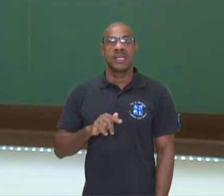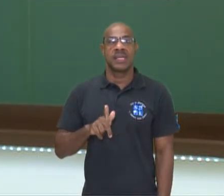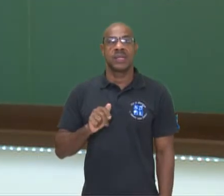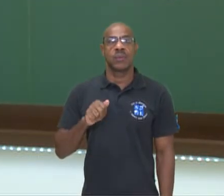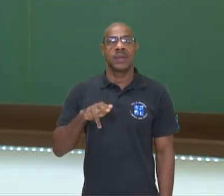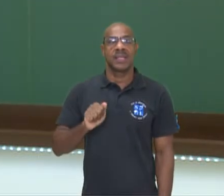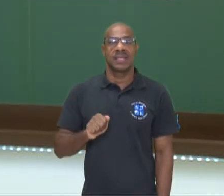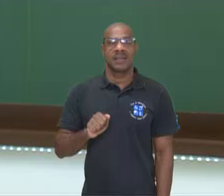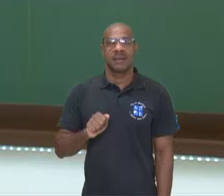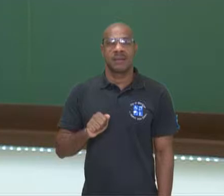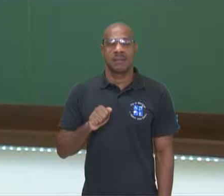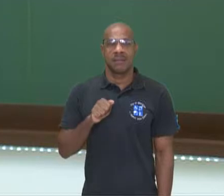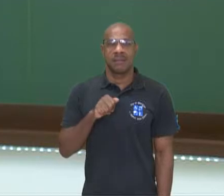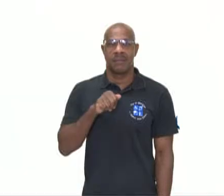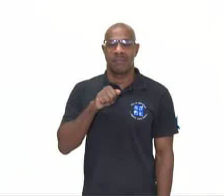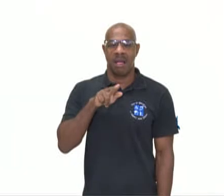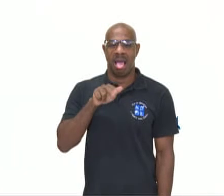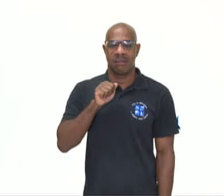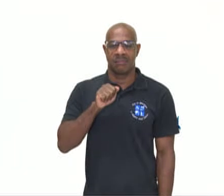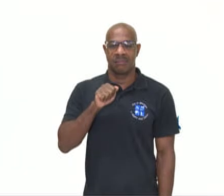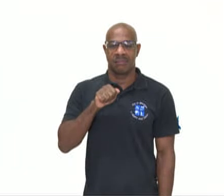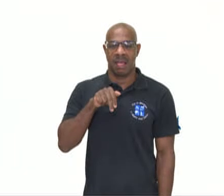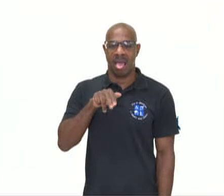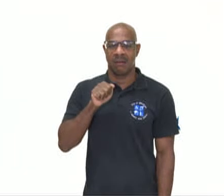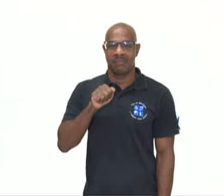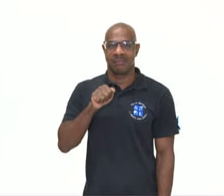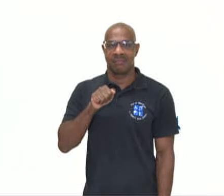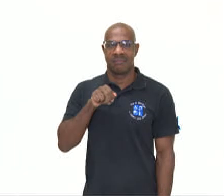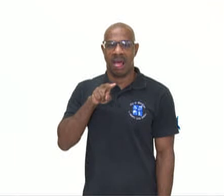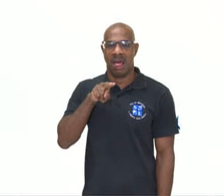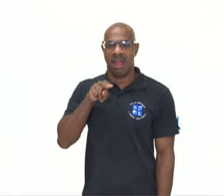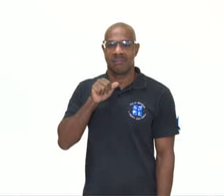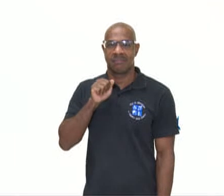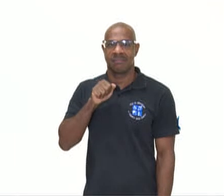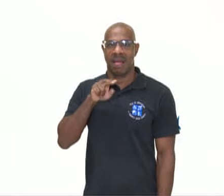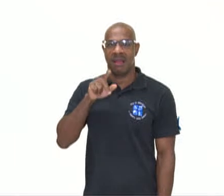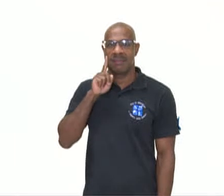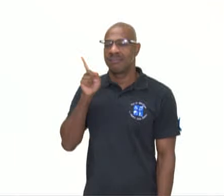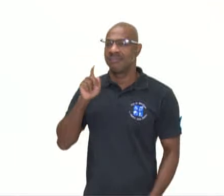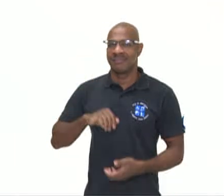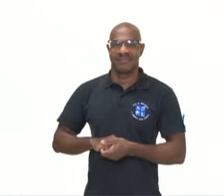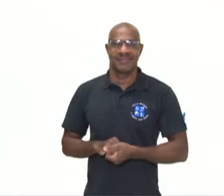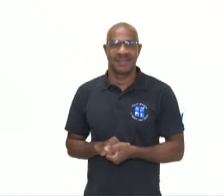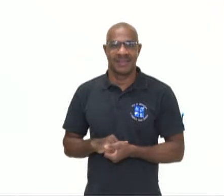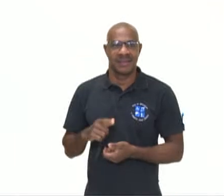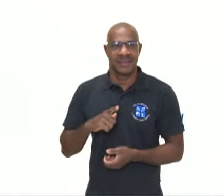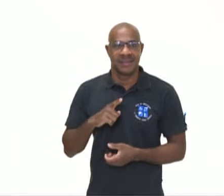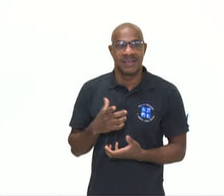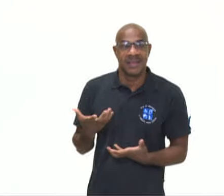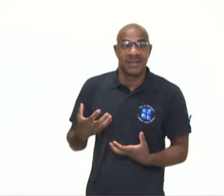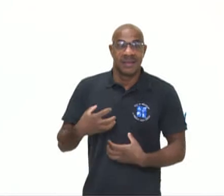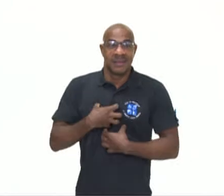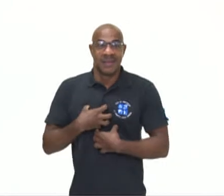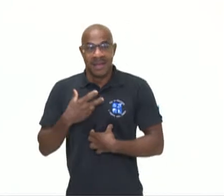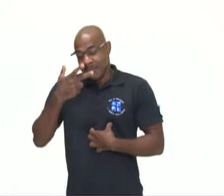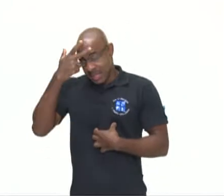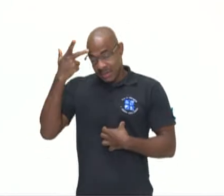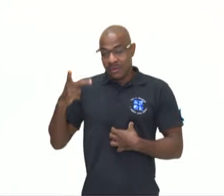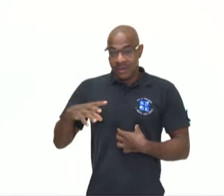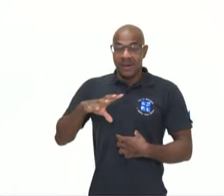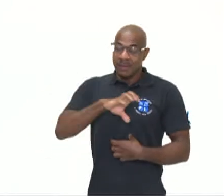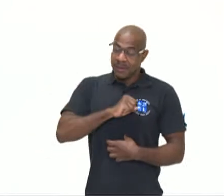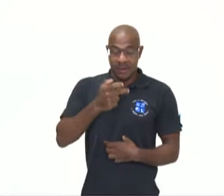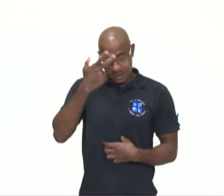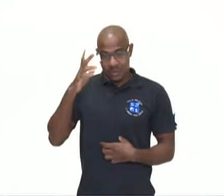acha de ter uma iguana? O réptil já foi uma verdadeira sensação e foi adquirido por muitas pessoas. Mas mesmo